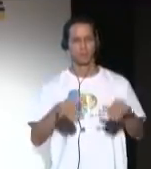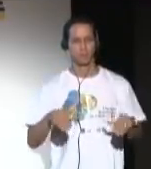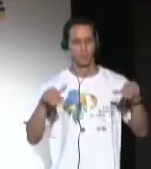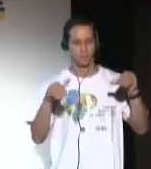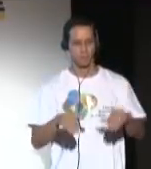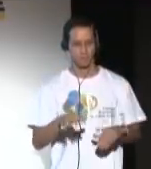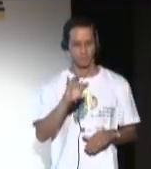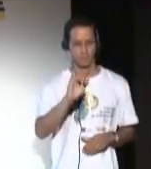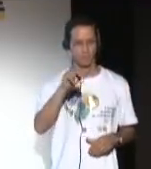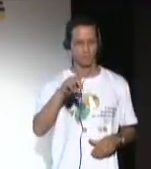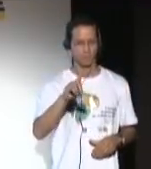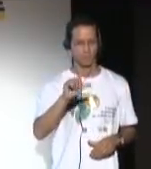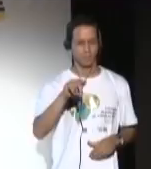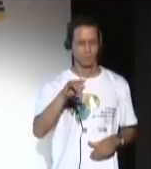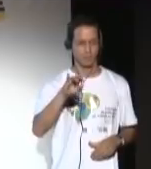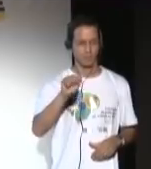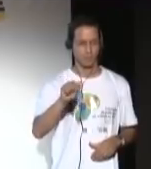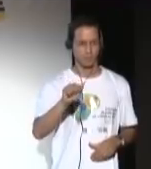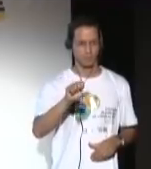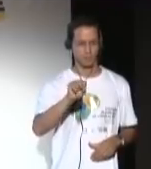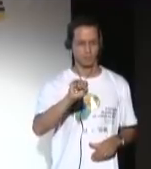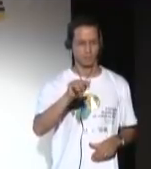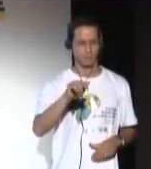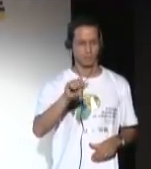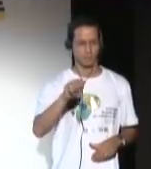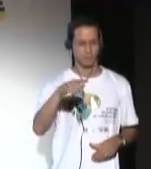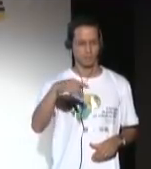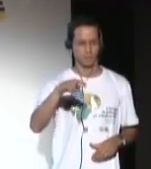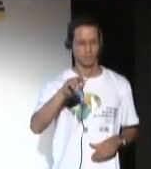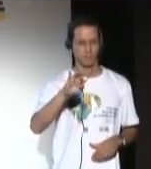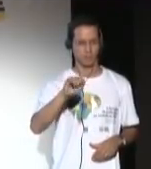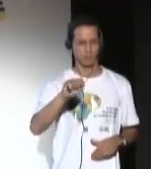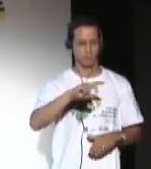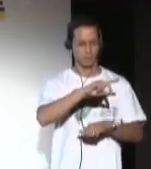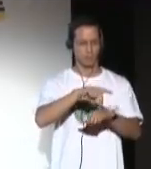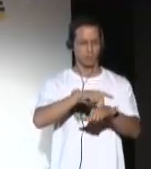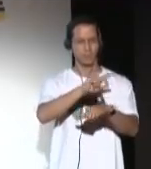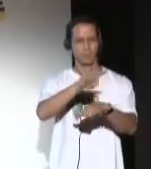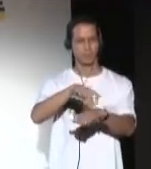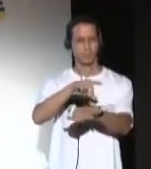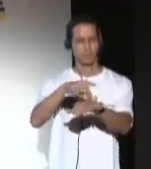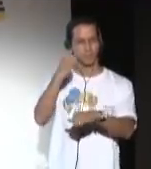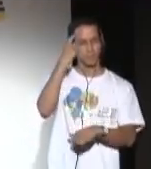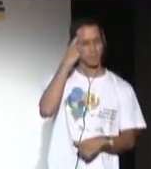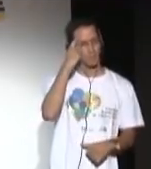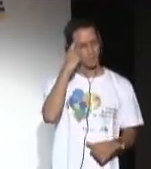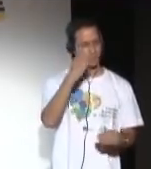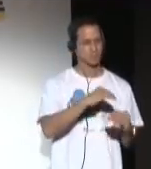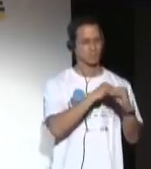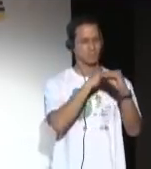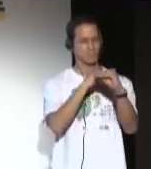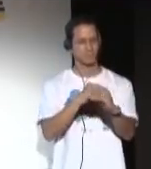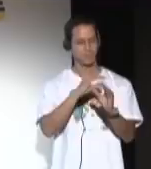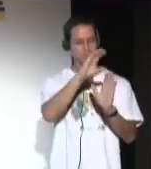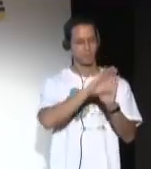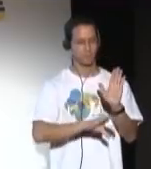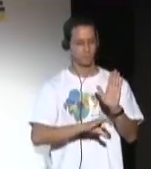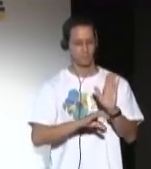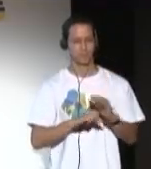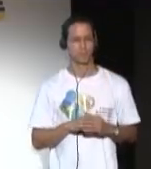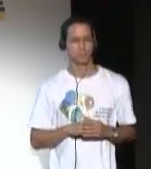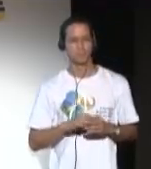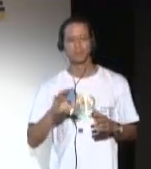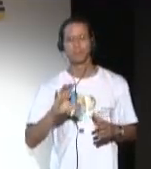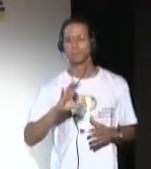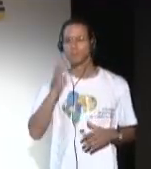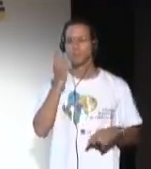na Finlândia, em Singapura. Há muitos países que estão repensando os seus padrões e os seus currículos. Isso